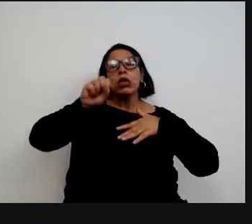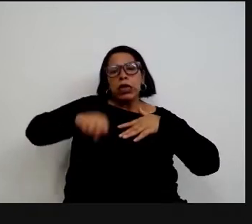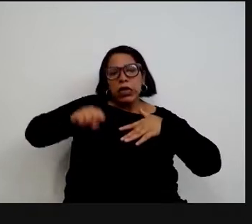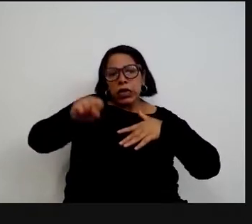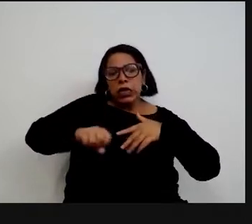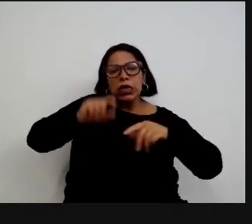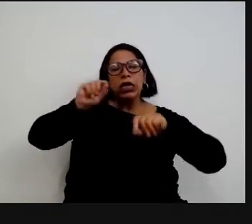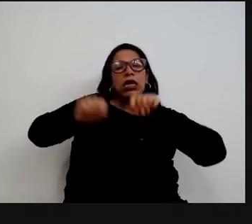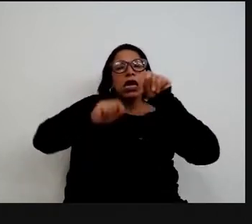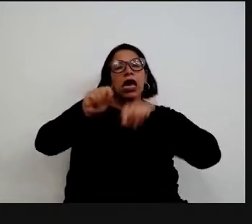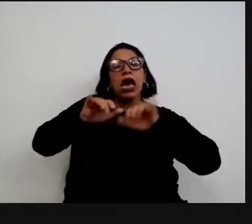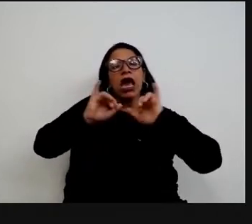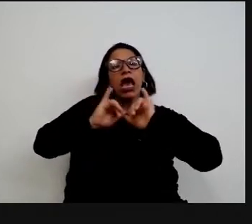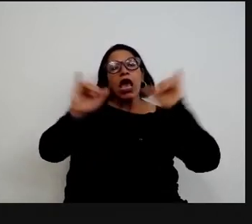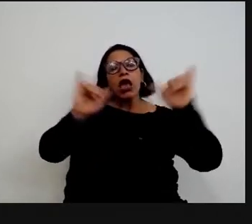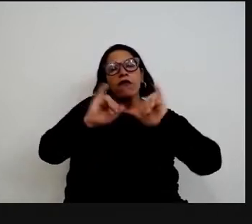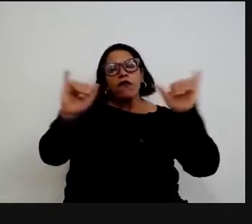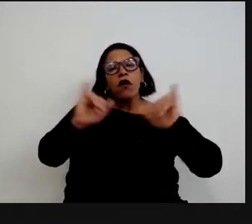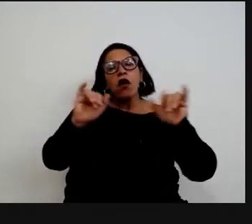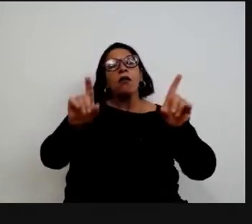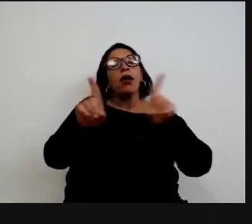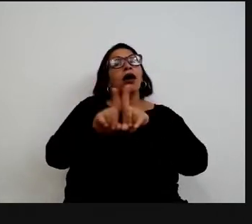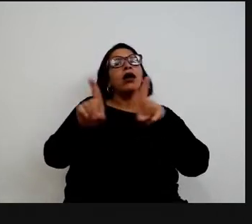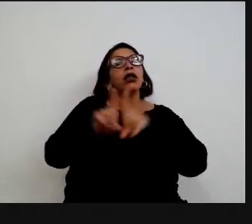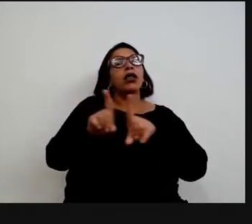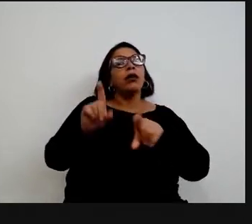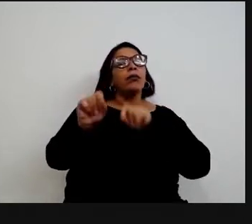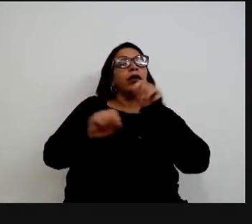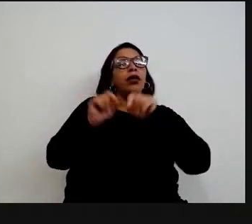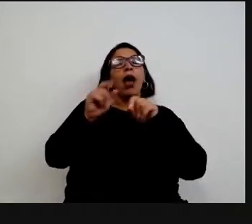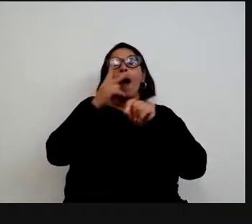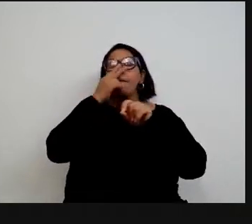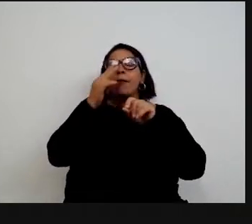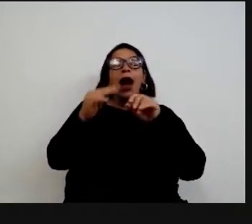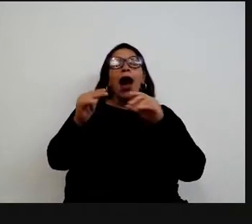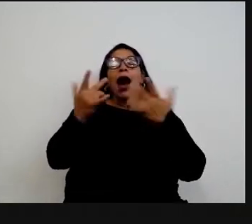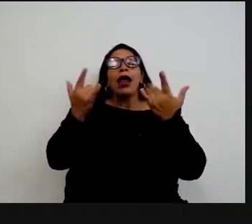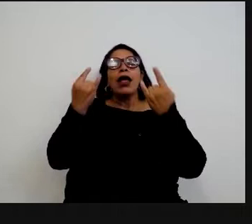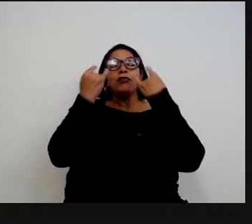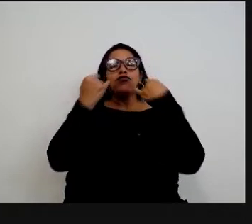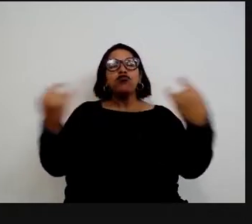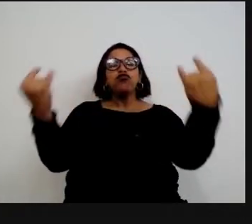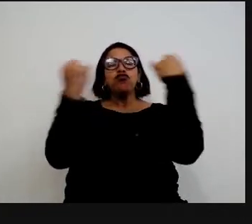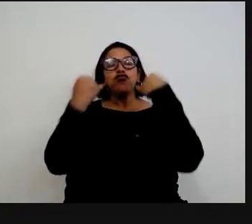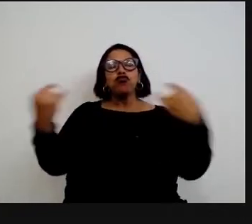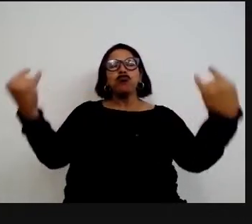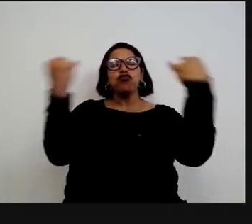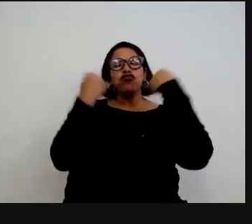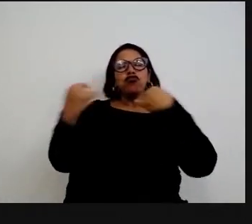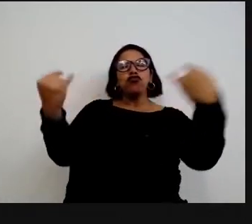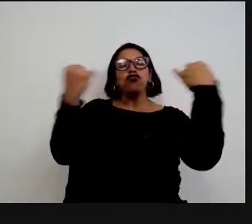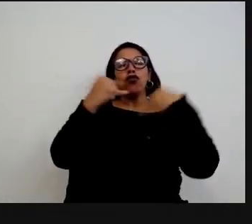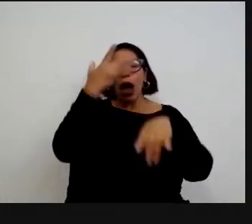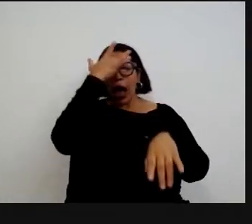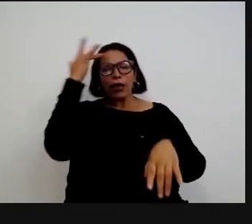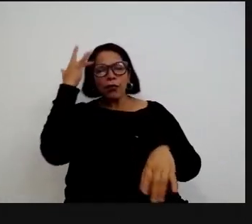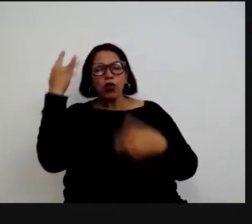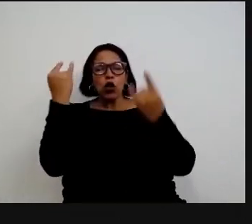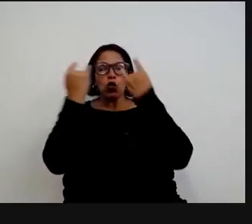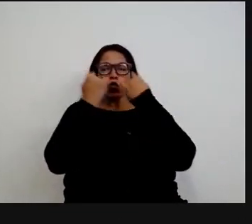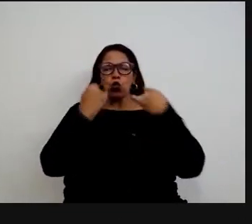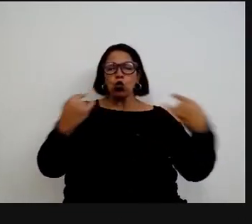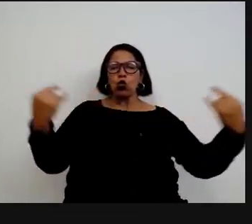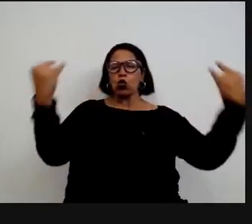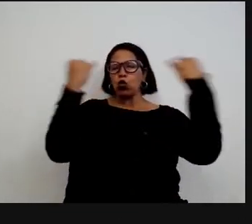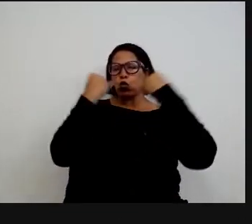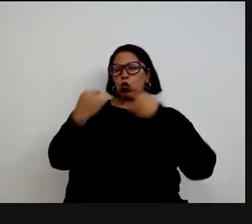buscando informar e seduzir um pouquinho. A gente tenta usar muito o poder da sedução,